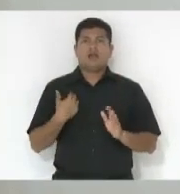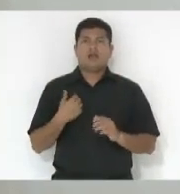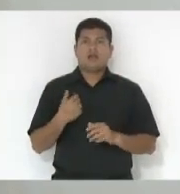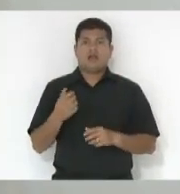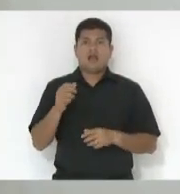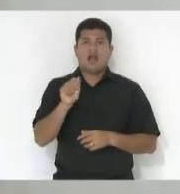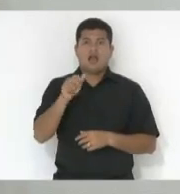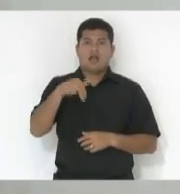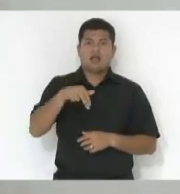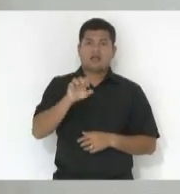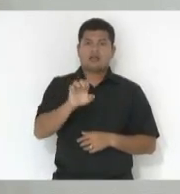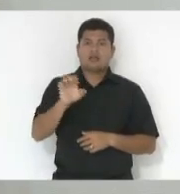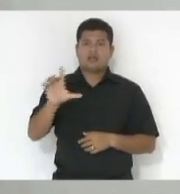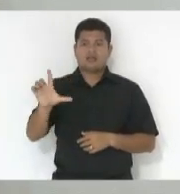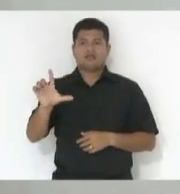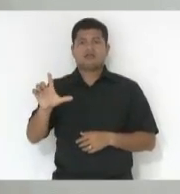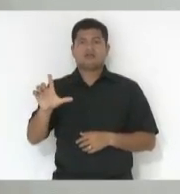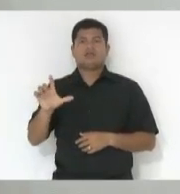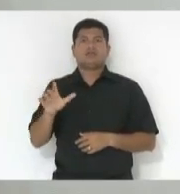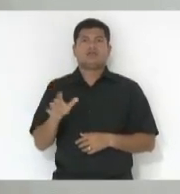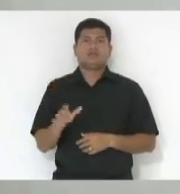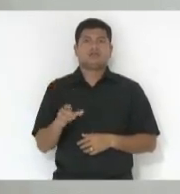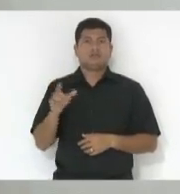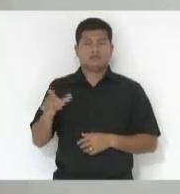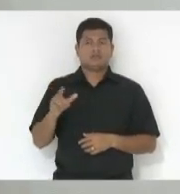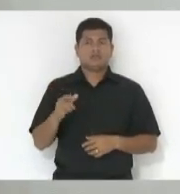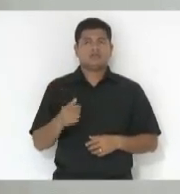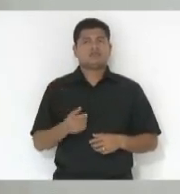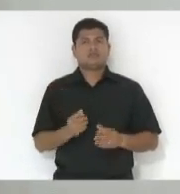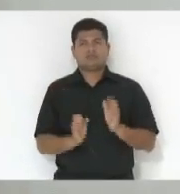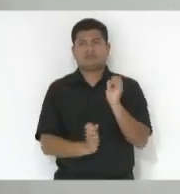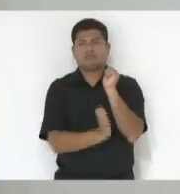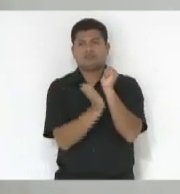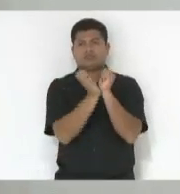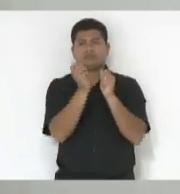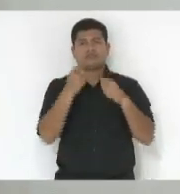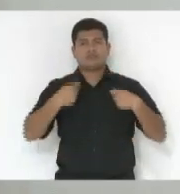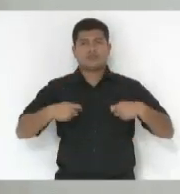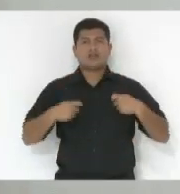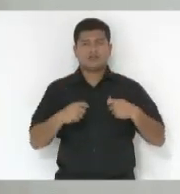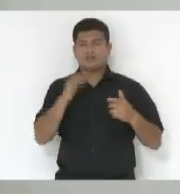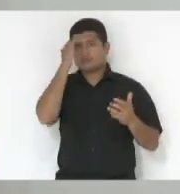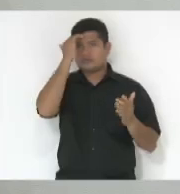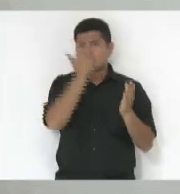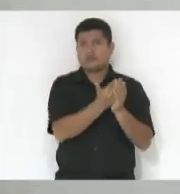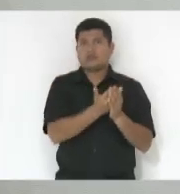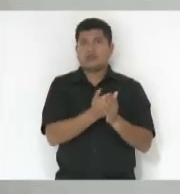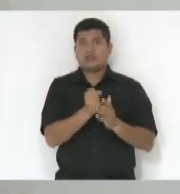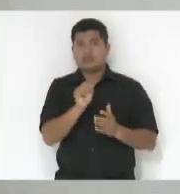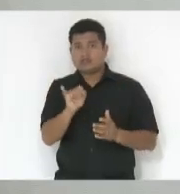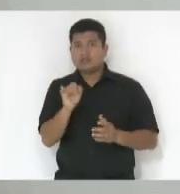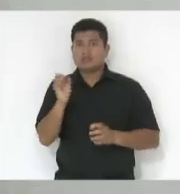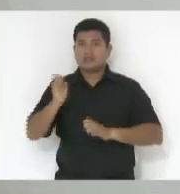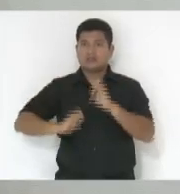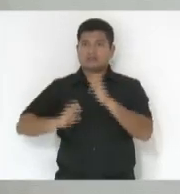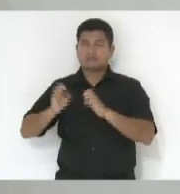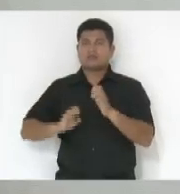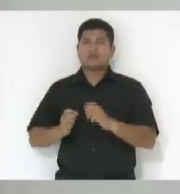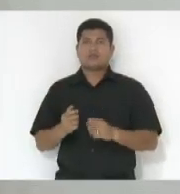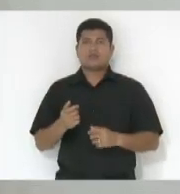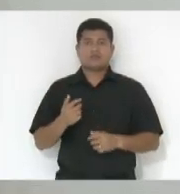ANEEL. São processos burocráticos que precisam ser executados, e se as empresas distribuidoras não o